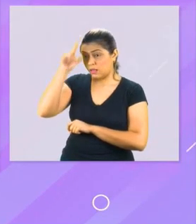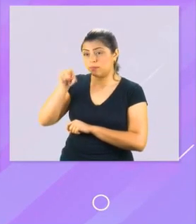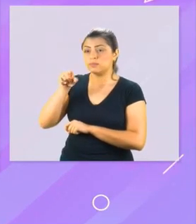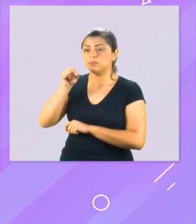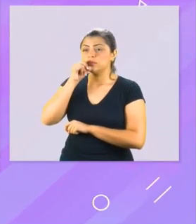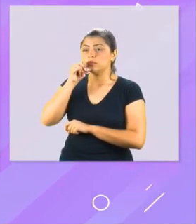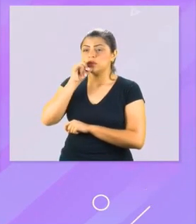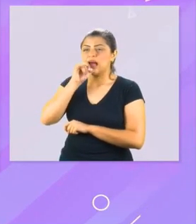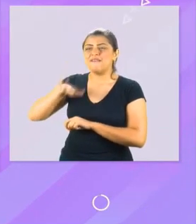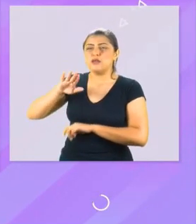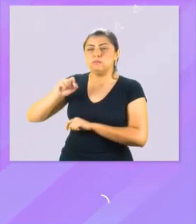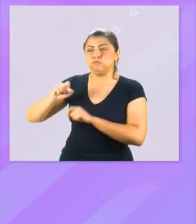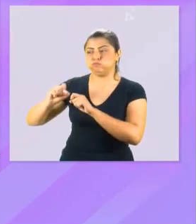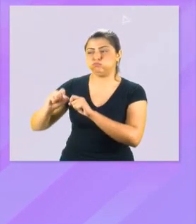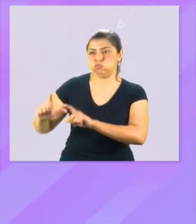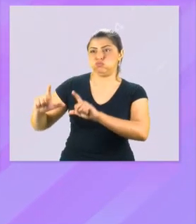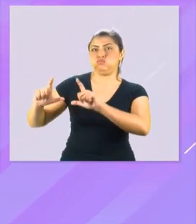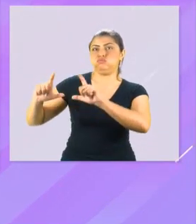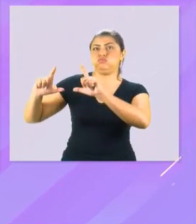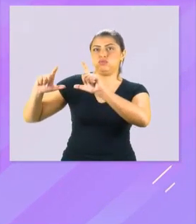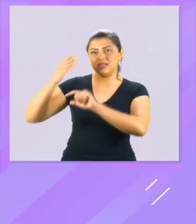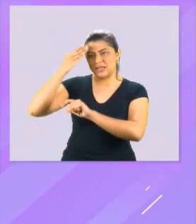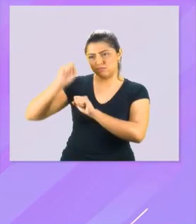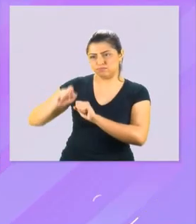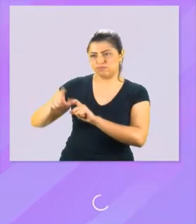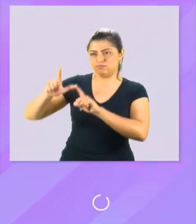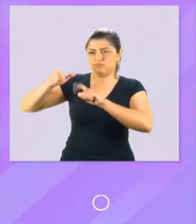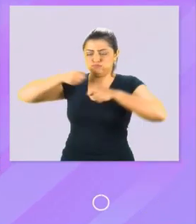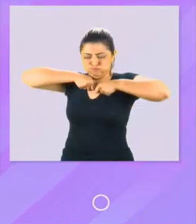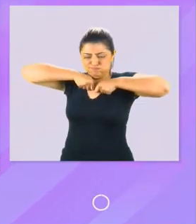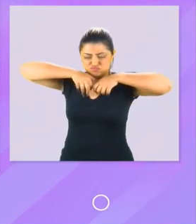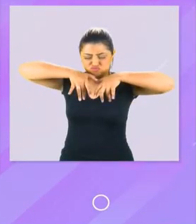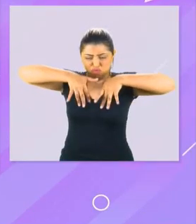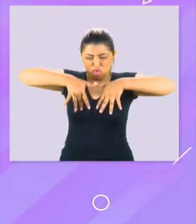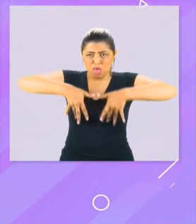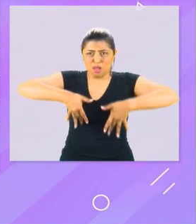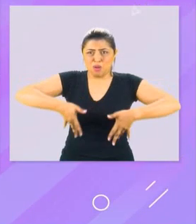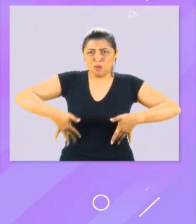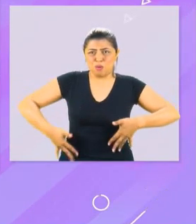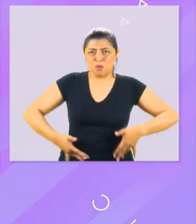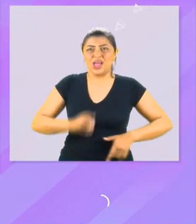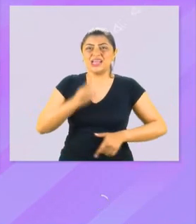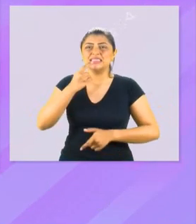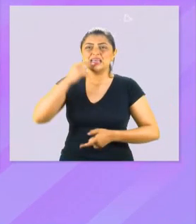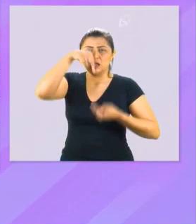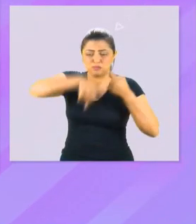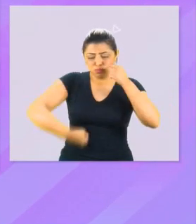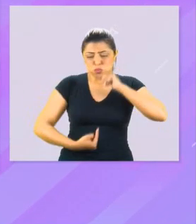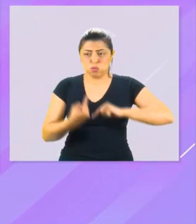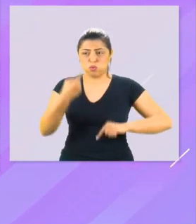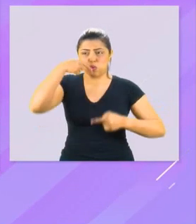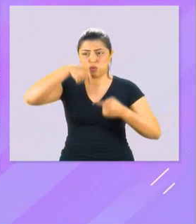isso é muito importante ressaltarmos, quando em excesso, também irá distribuir este